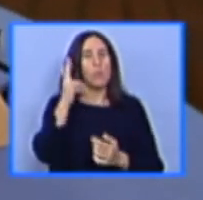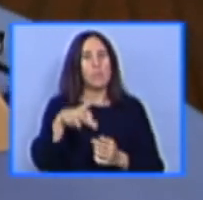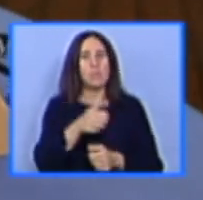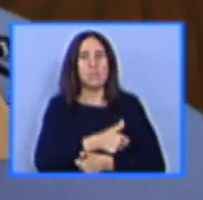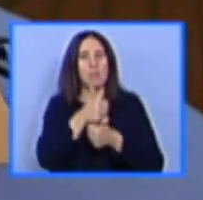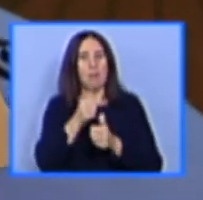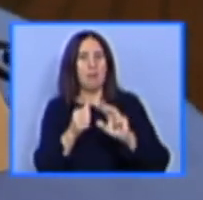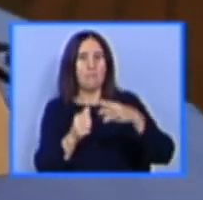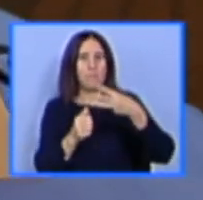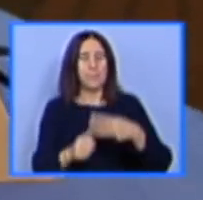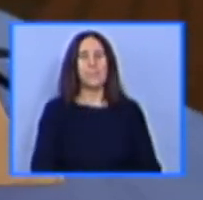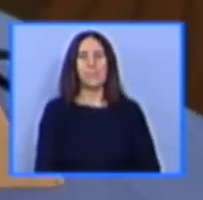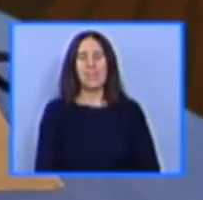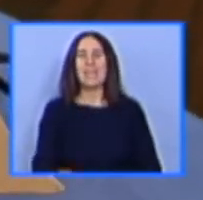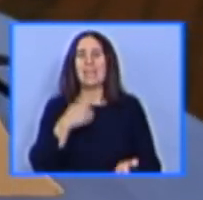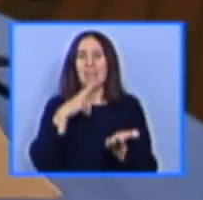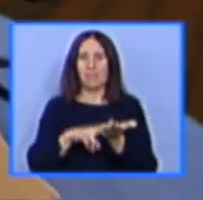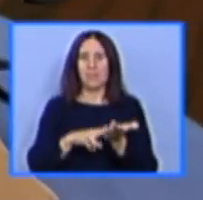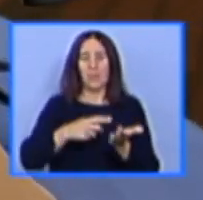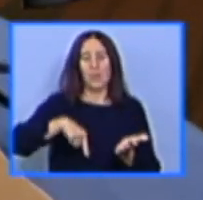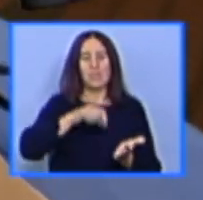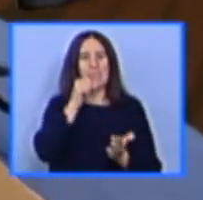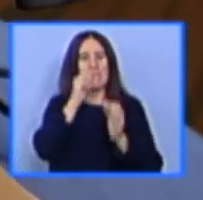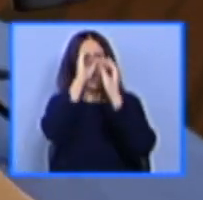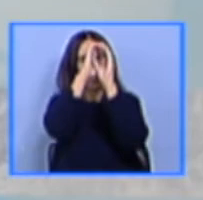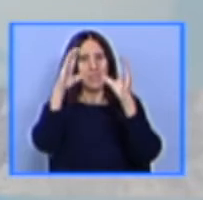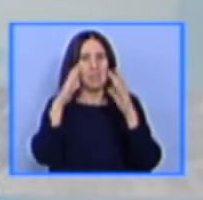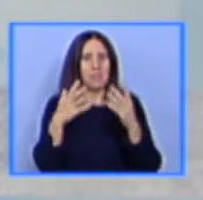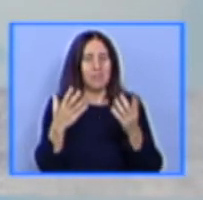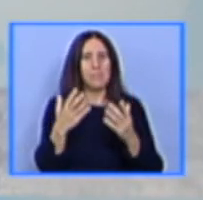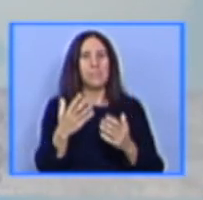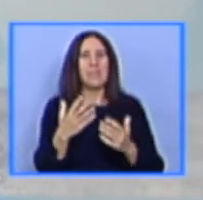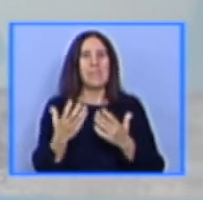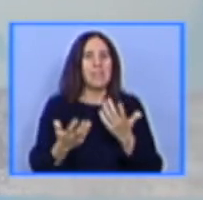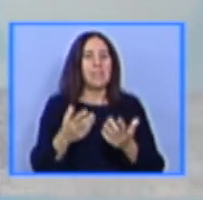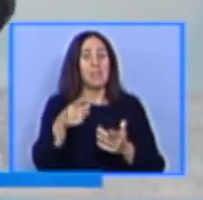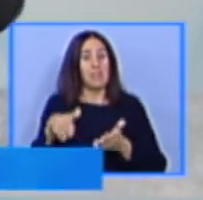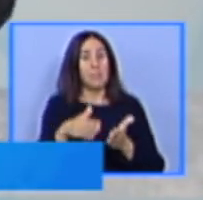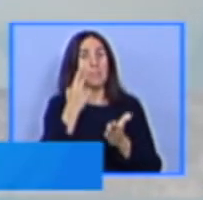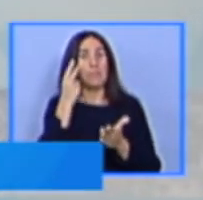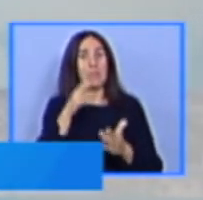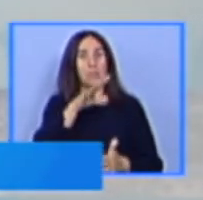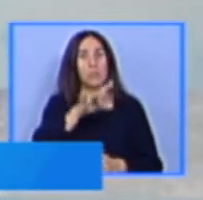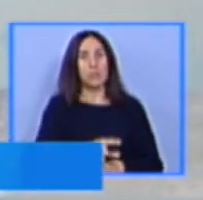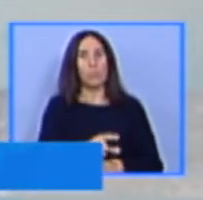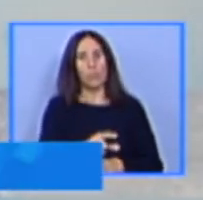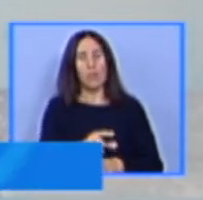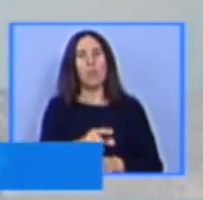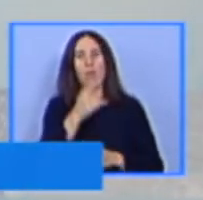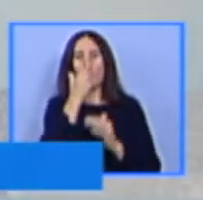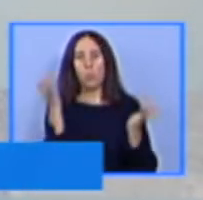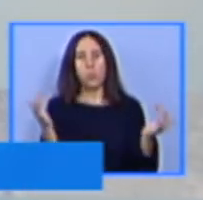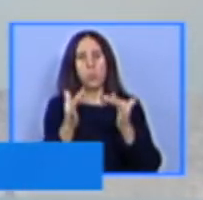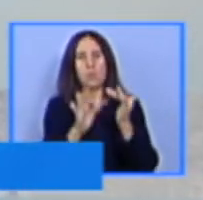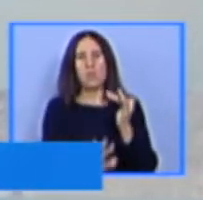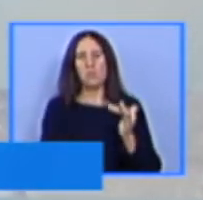cidades. É verdade. Nós tínhamos sempre a ideia de que a Caminhada pela Vida em Lisboa seria uma concentração nacional, mas